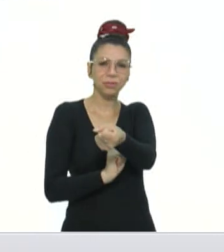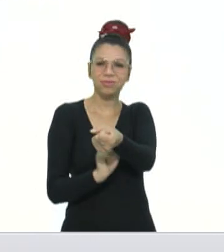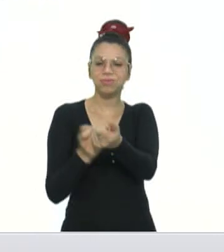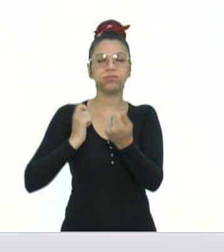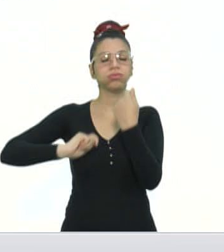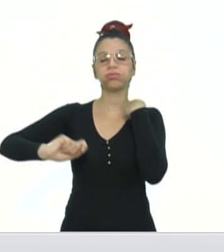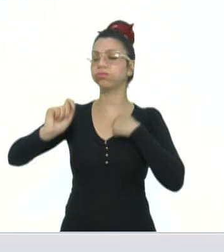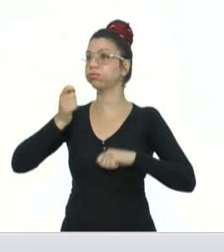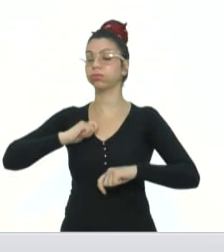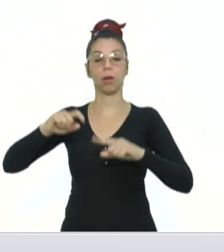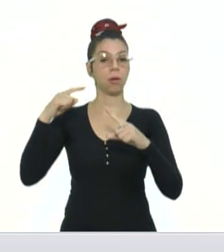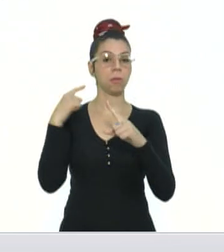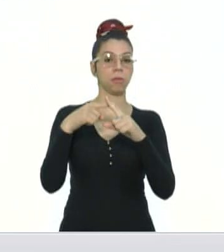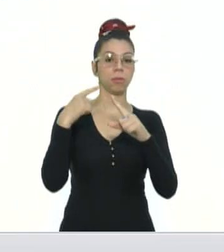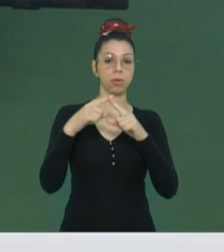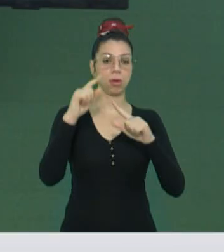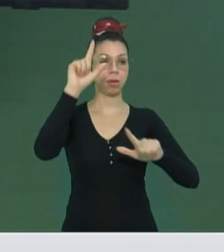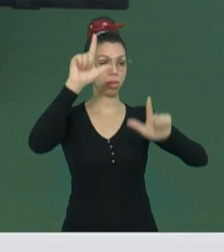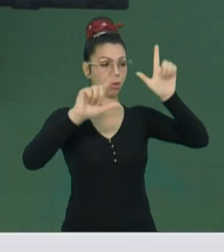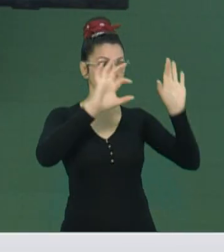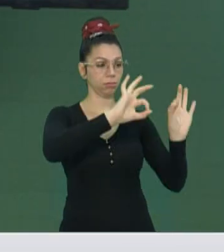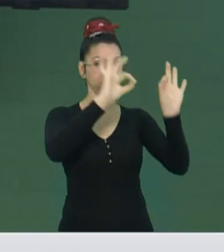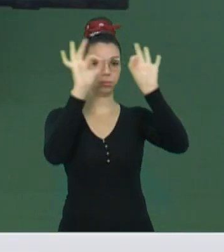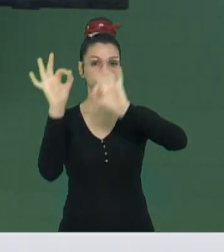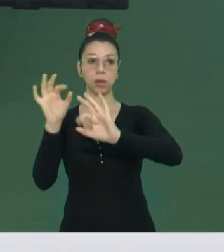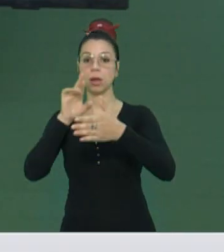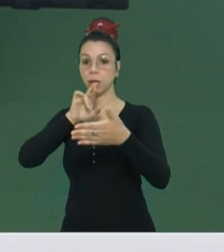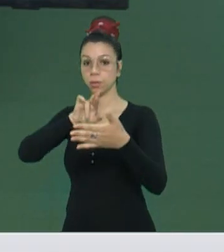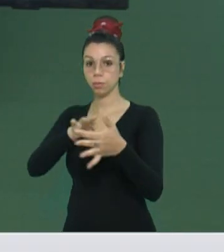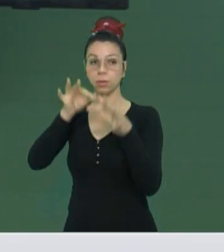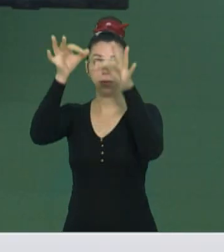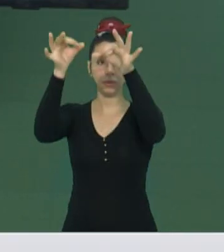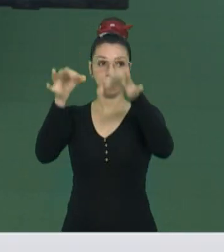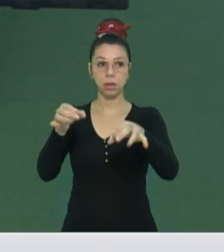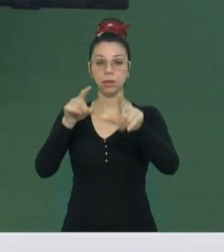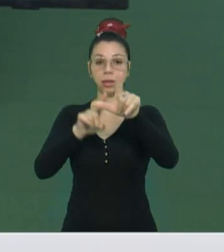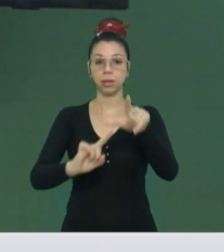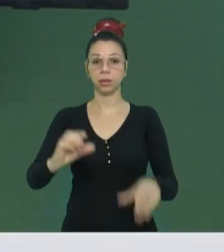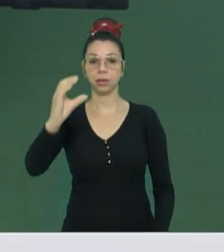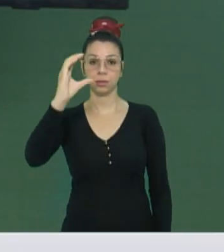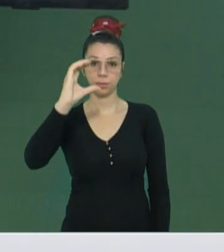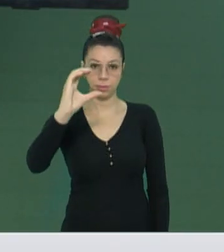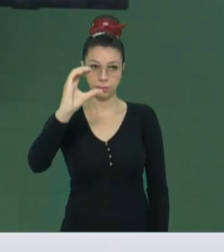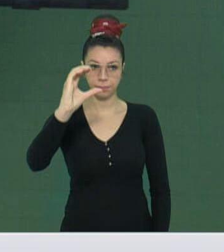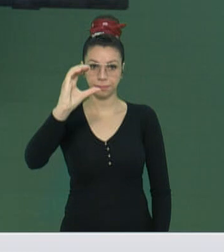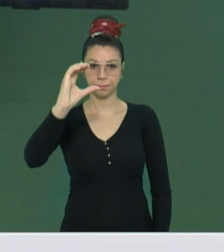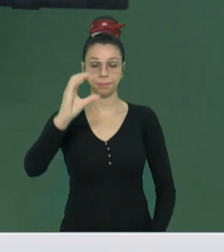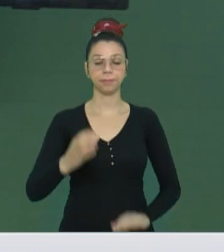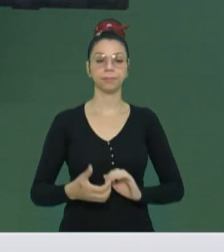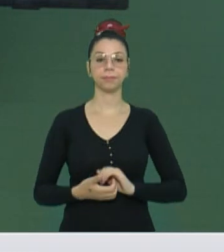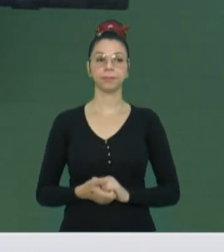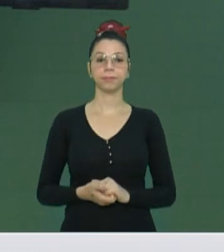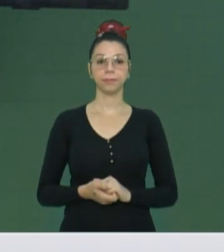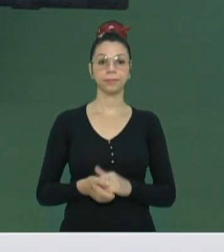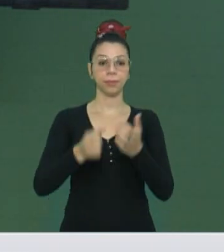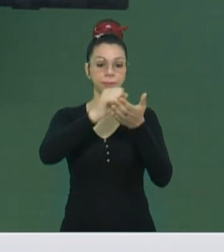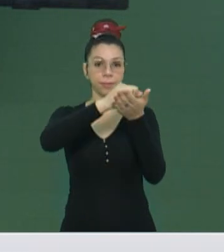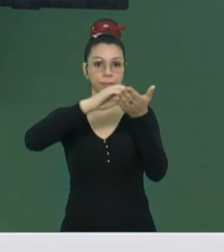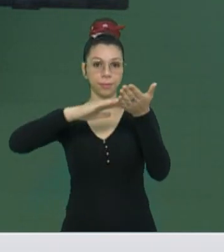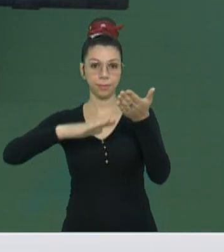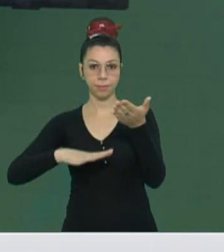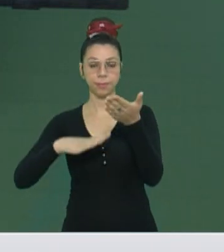a programação da TV. Essa é a nossa resposta certa, né? Vamos lá,